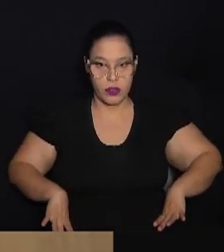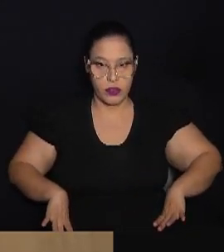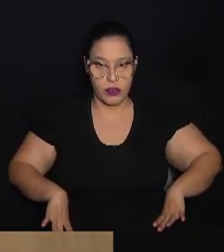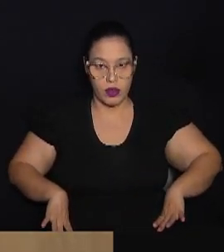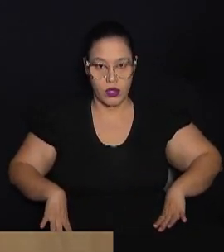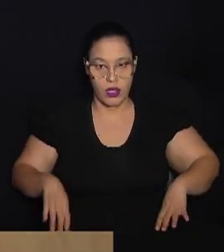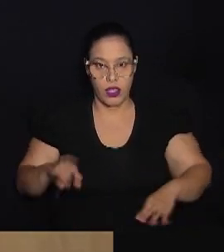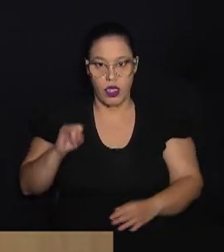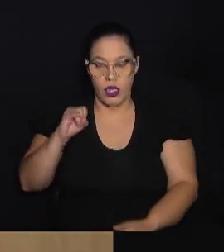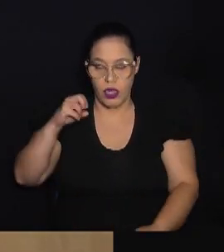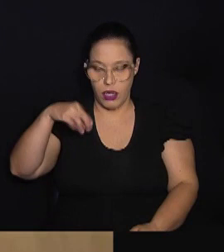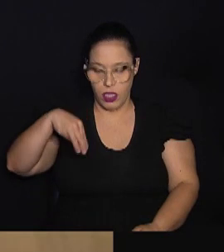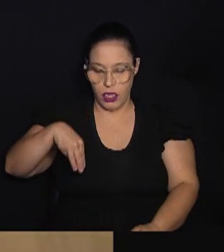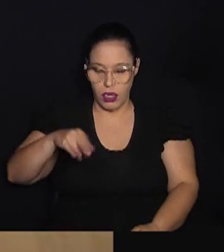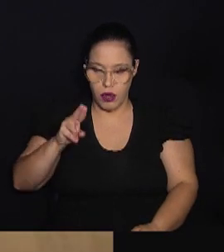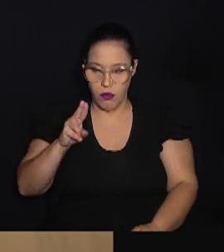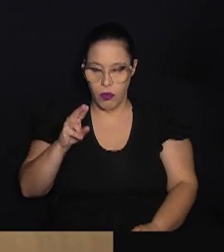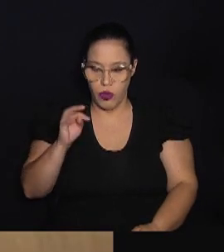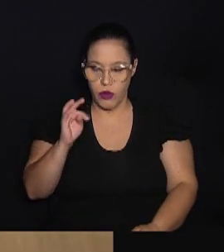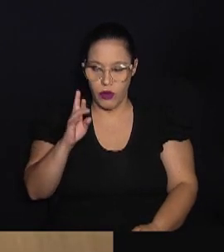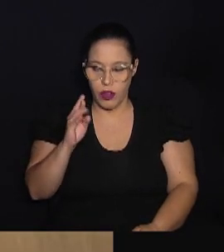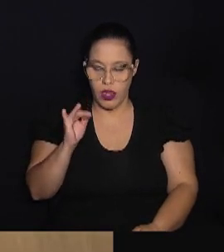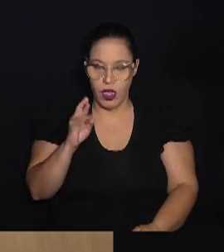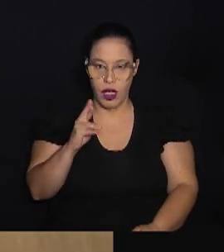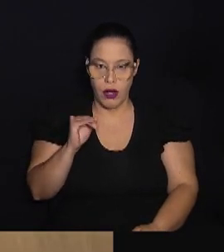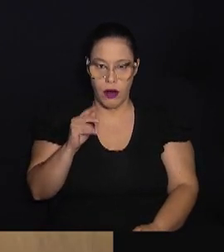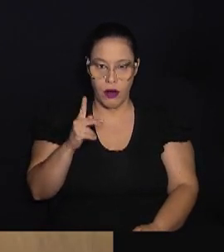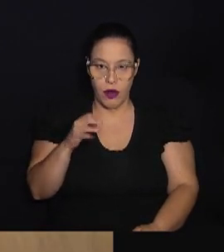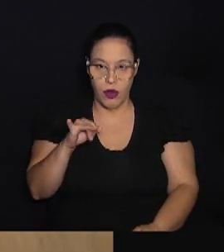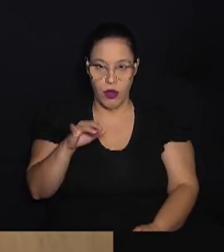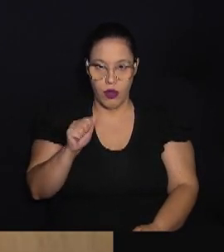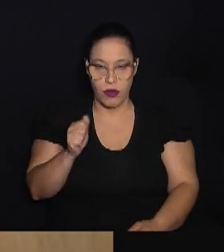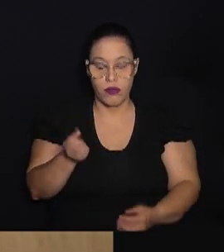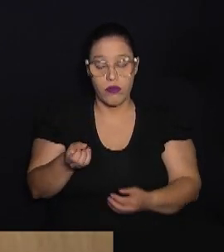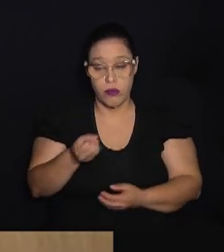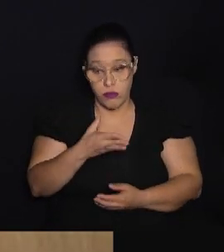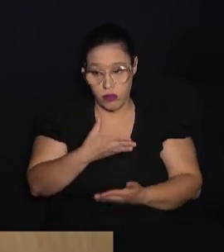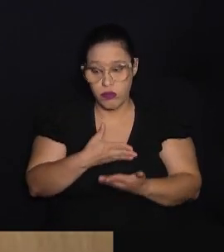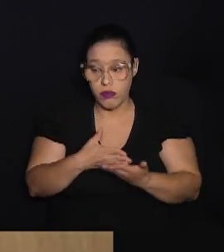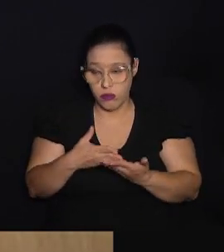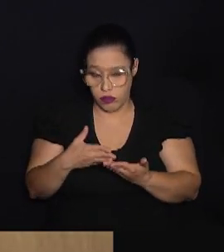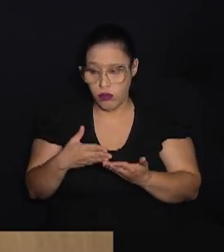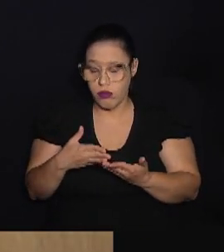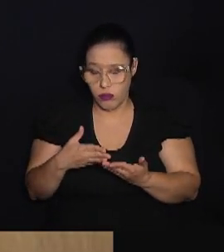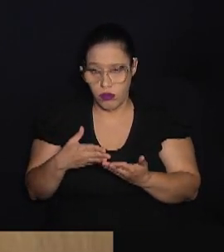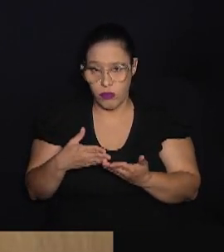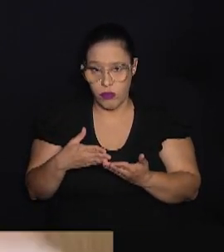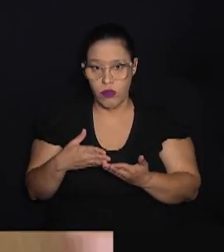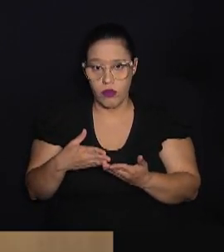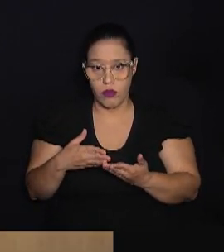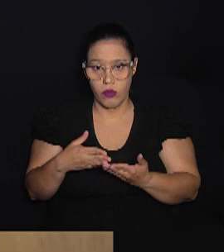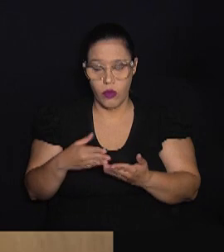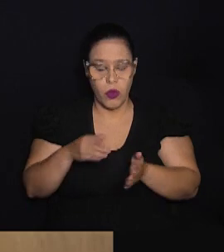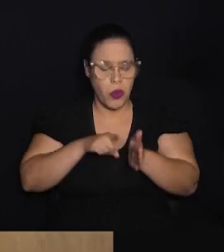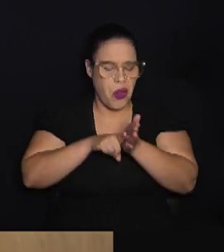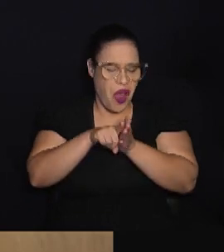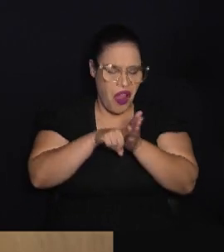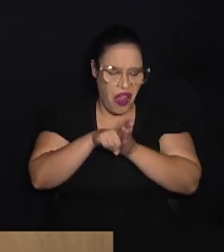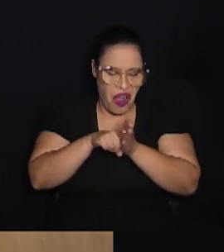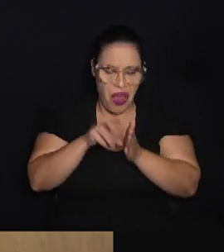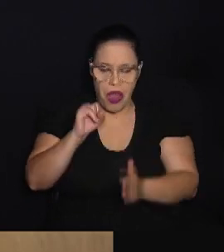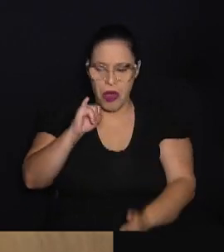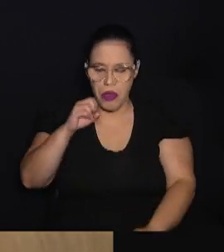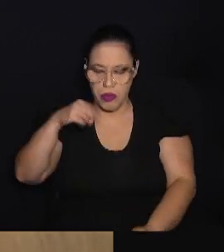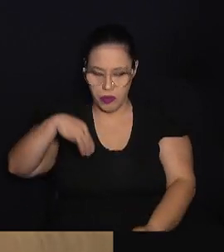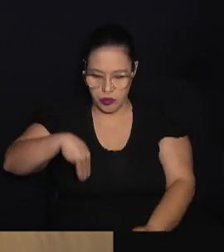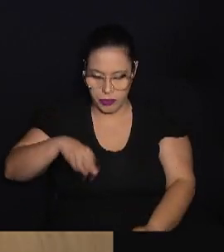da imunoterapia, e a imunoterapia foi uma incorporação recente dentro da nossa realidade. Os estudos com imunoterapia para